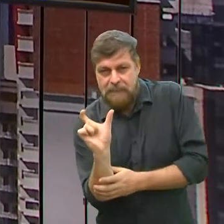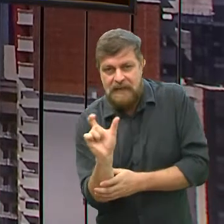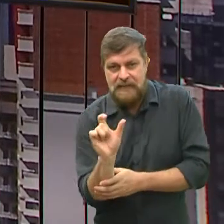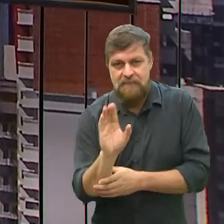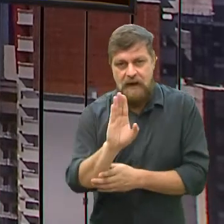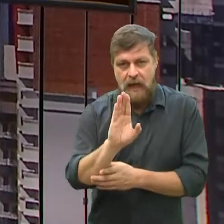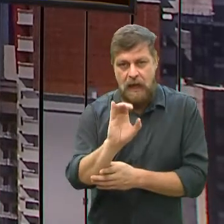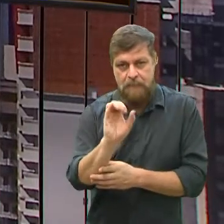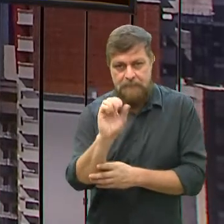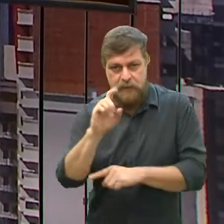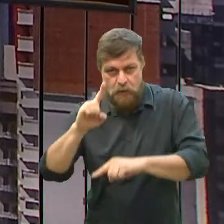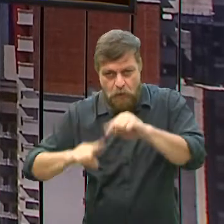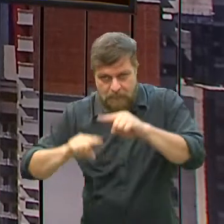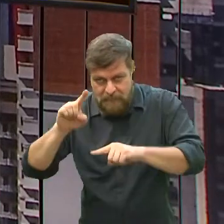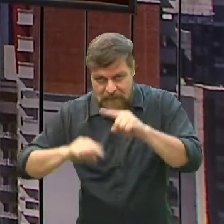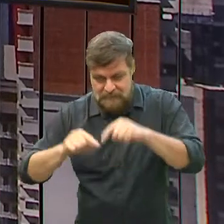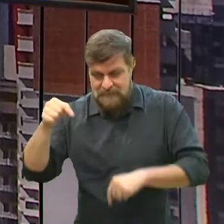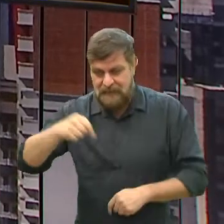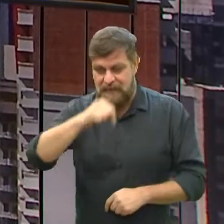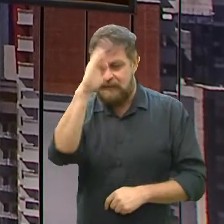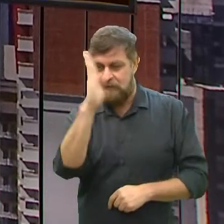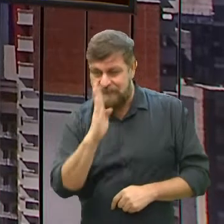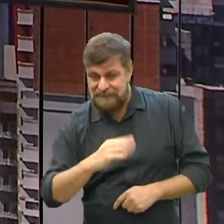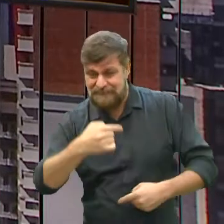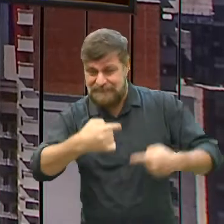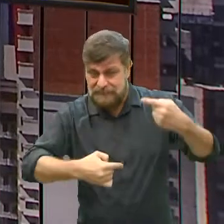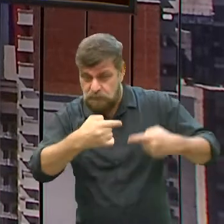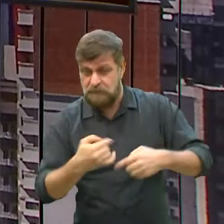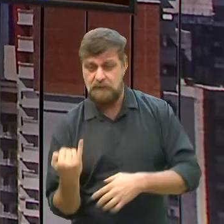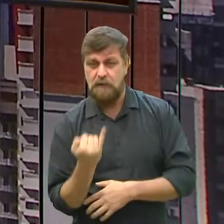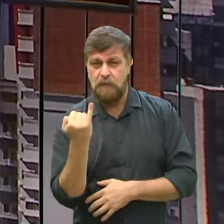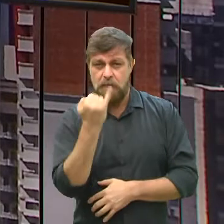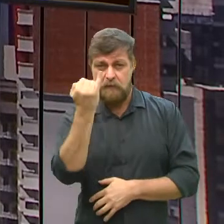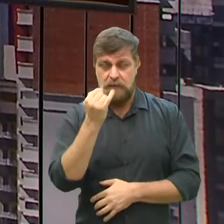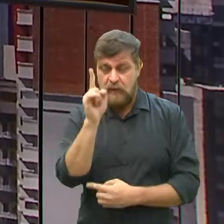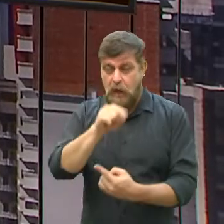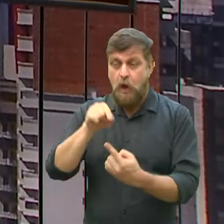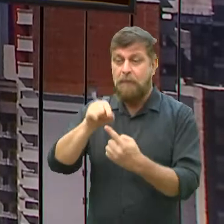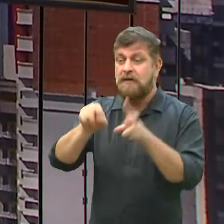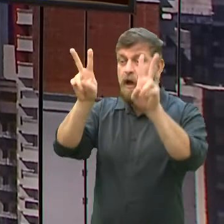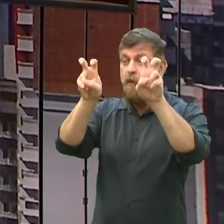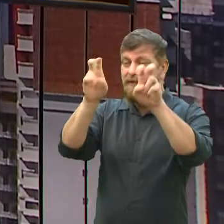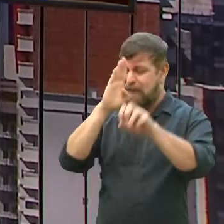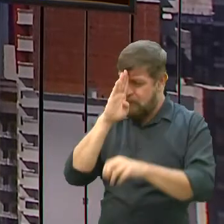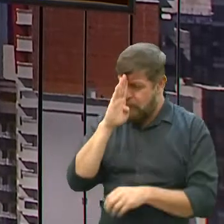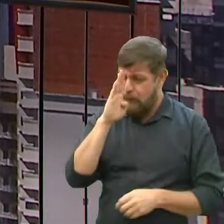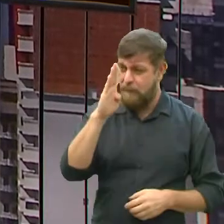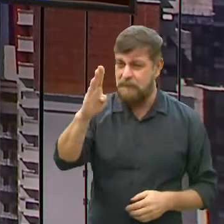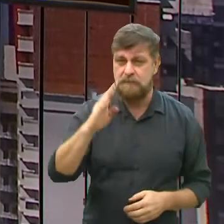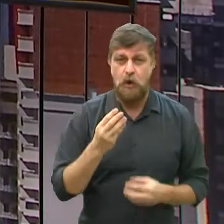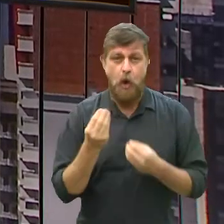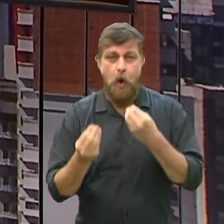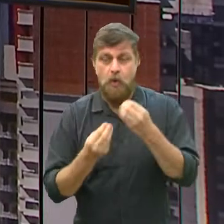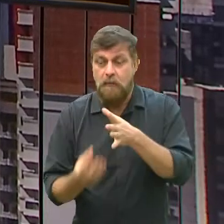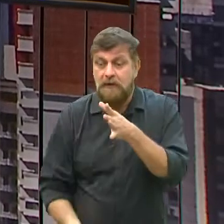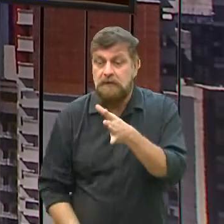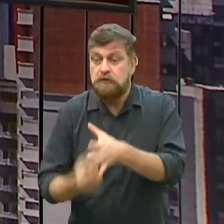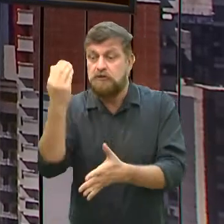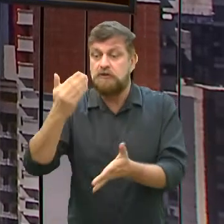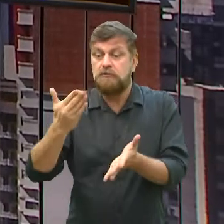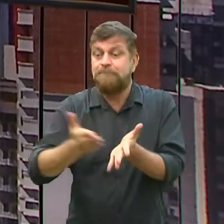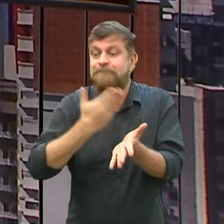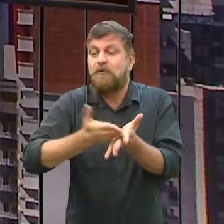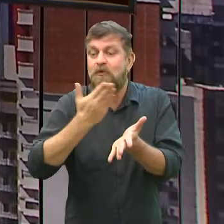isso que a gente tem aqui no Brasil, essas discussões importantes também, mas qual era o tema central desse estudo e como é que ele virou um livro?